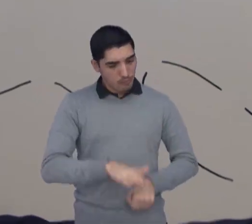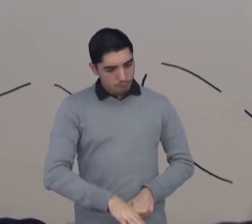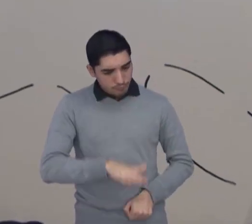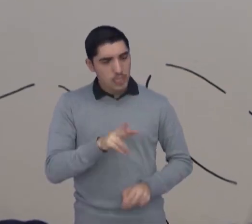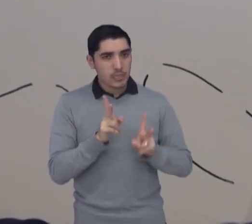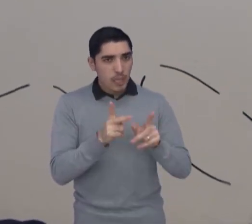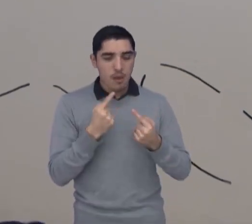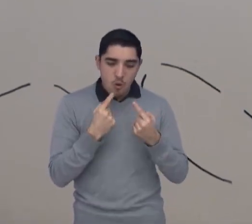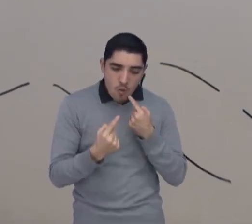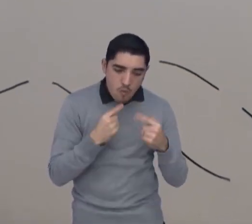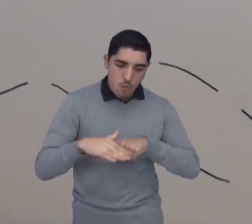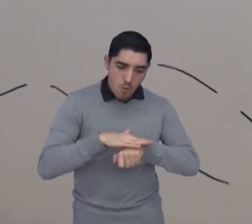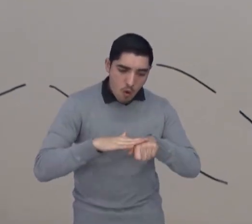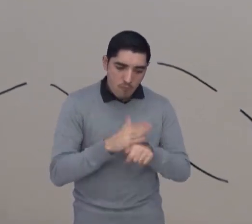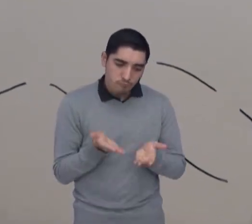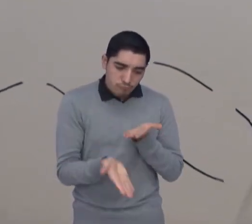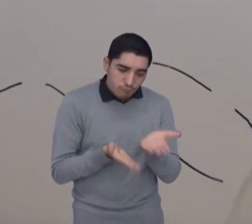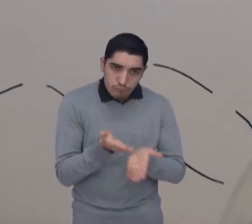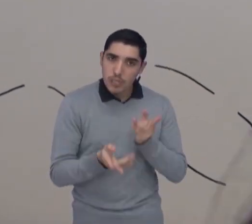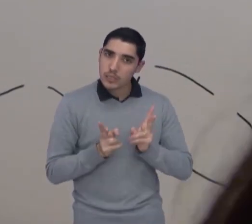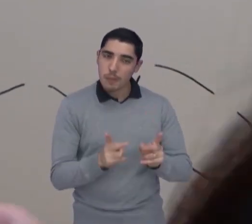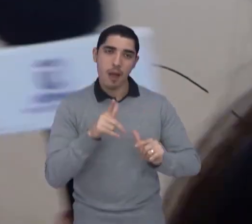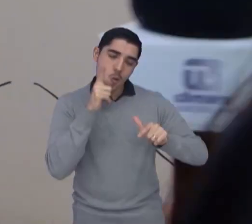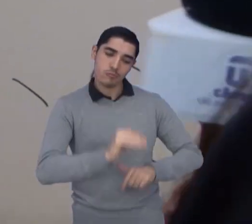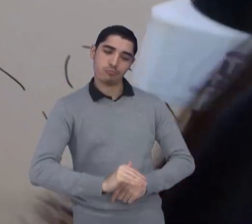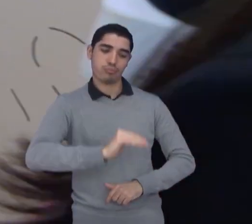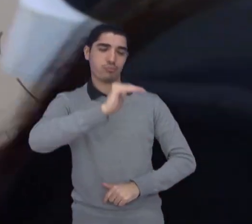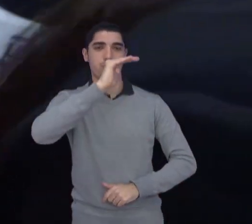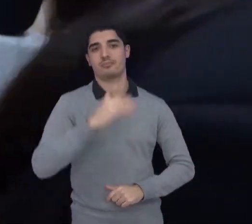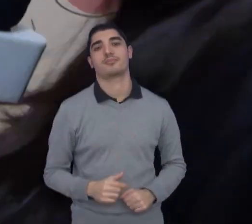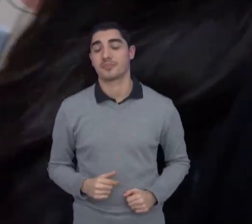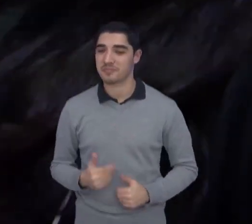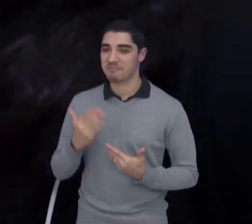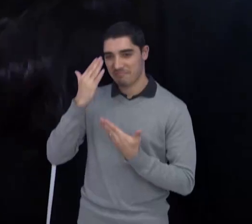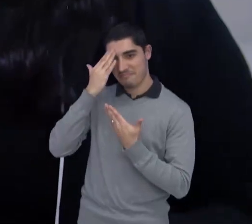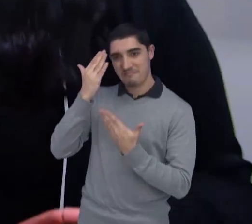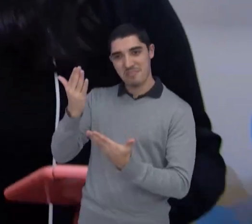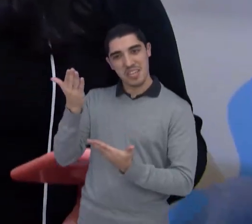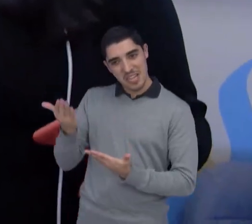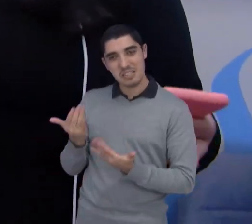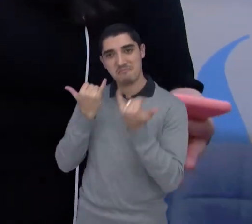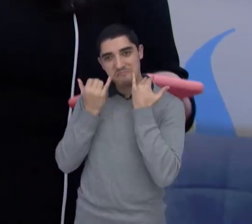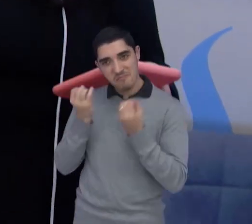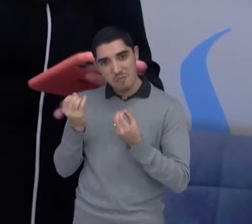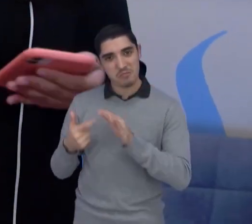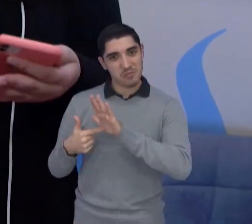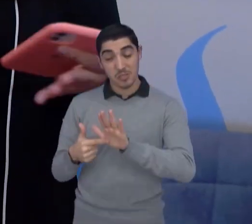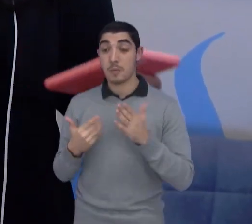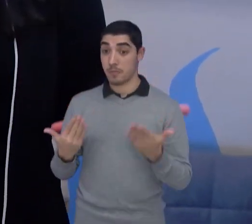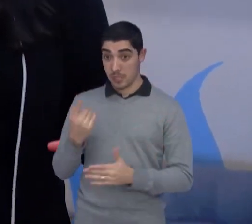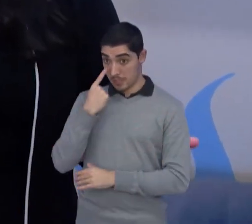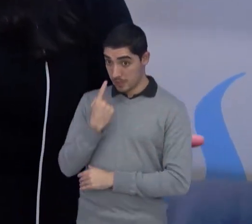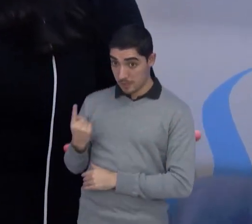vai construindo ao longo de toda a infância e adolescência. Doutora, muito obrigada pelas informações. Dani, como a gente viu,